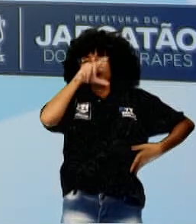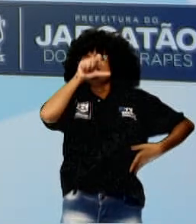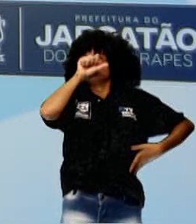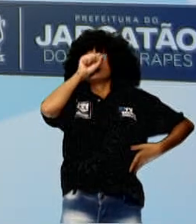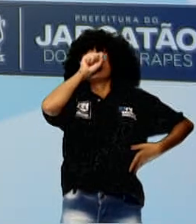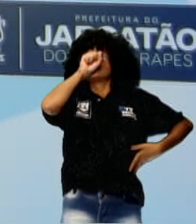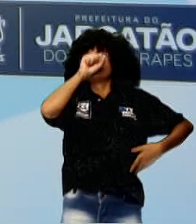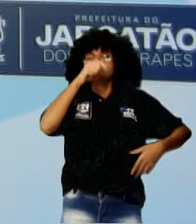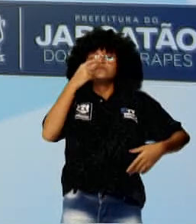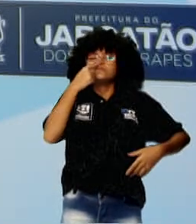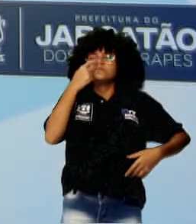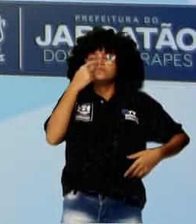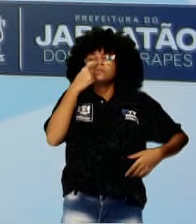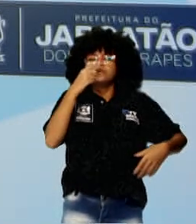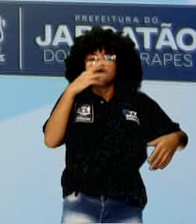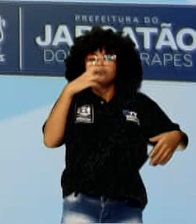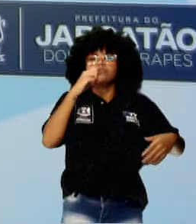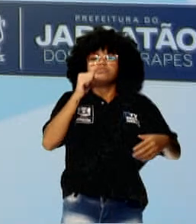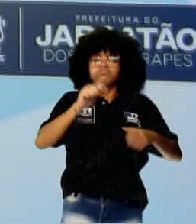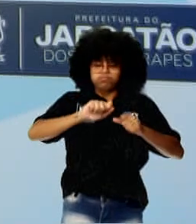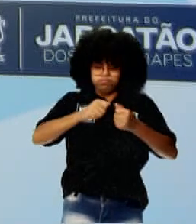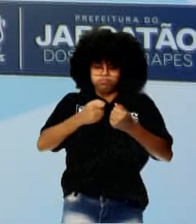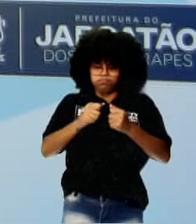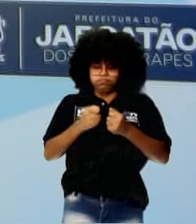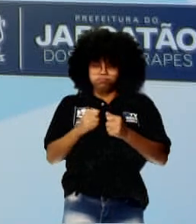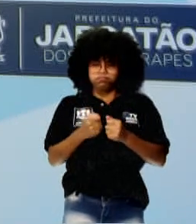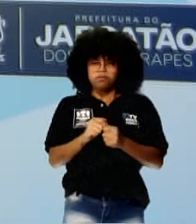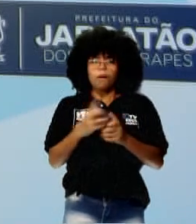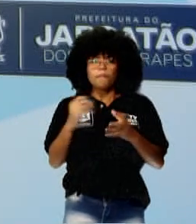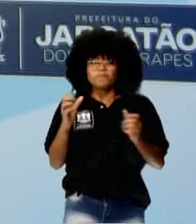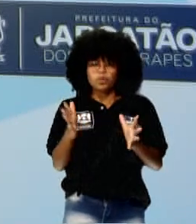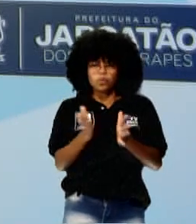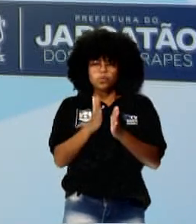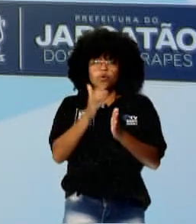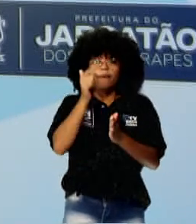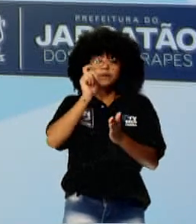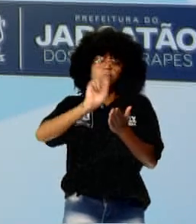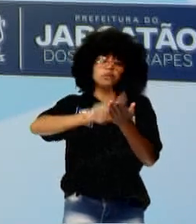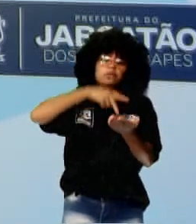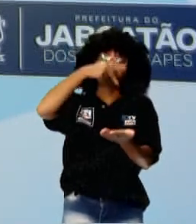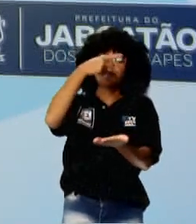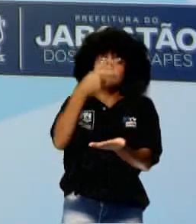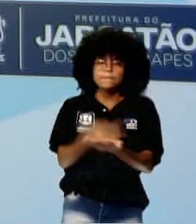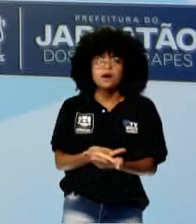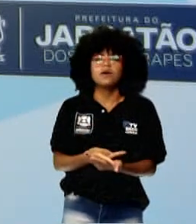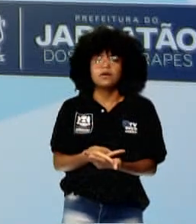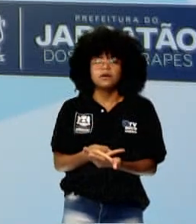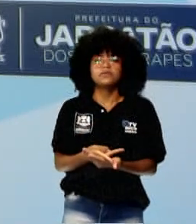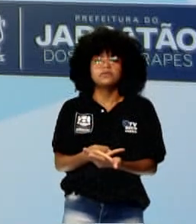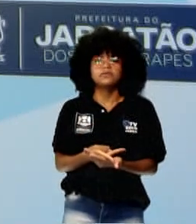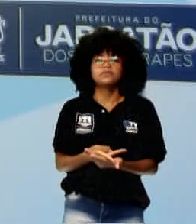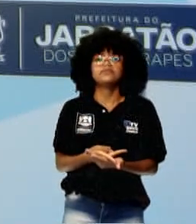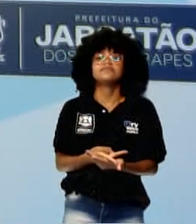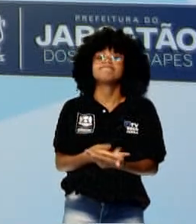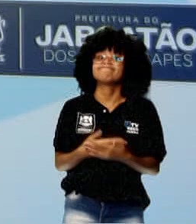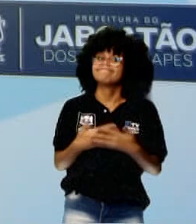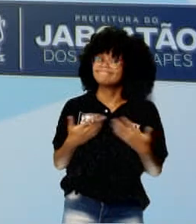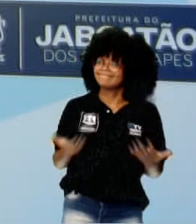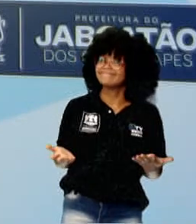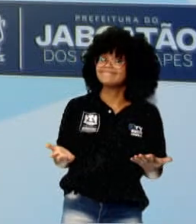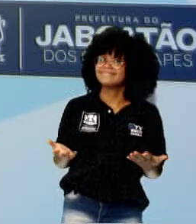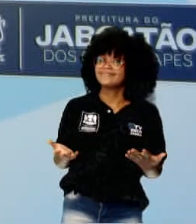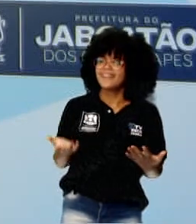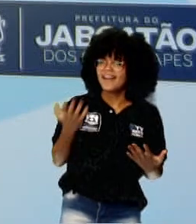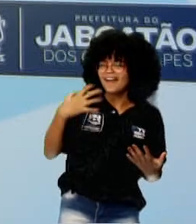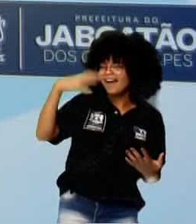nem respirar. E trançou tão apertado que a menina caiu desacordada. Ah, quando isso